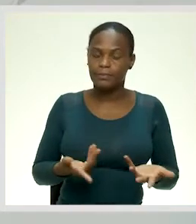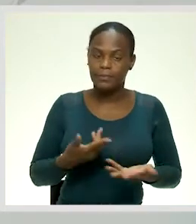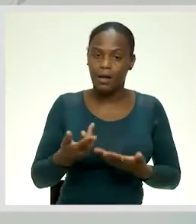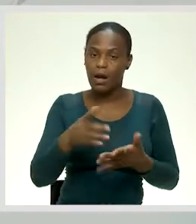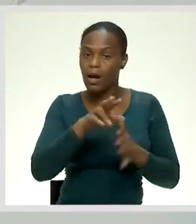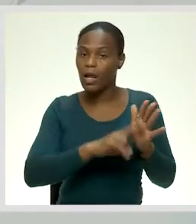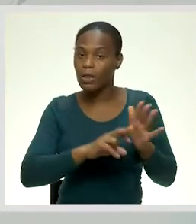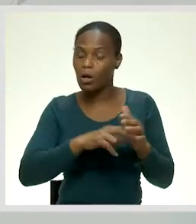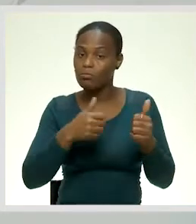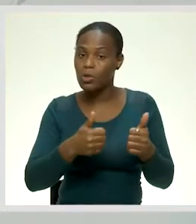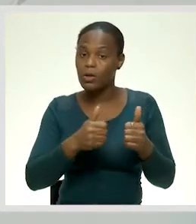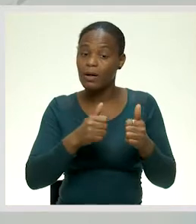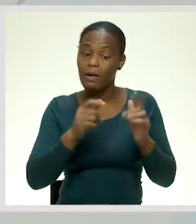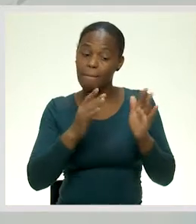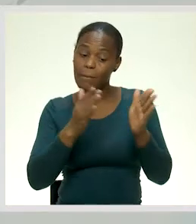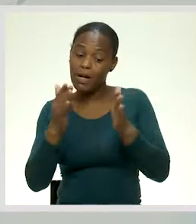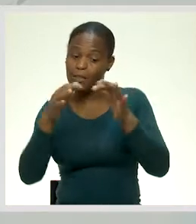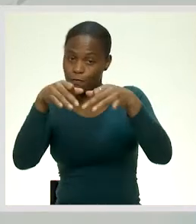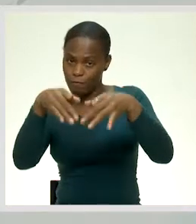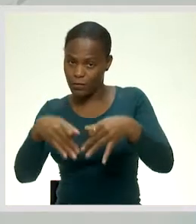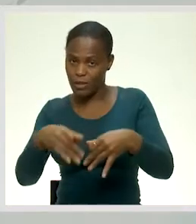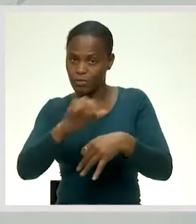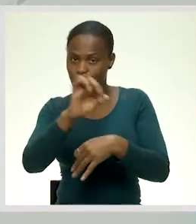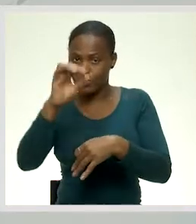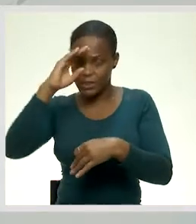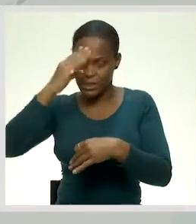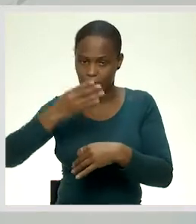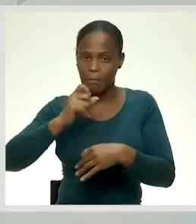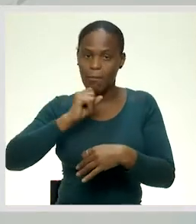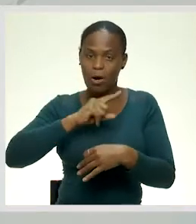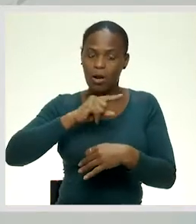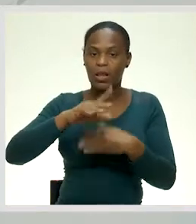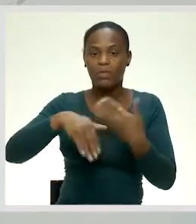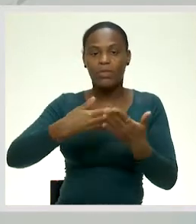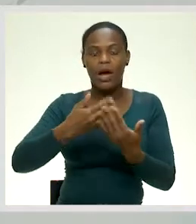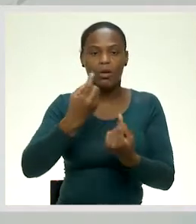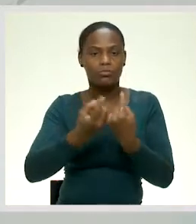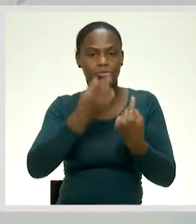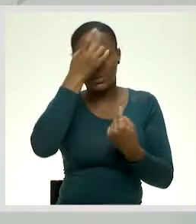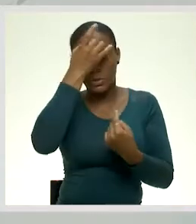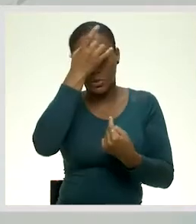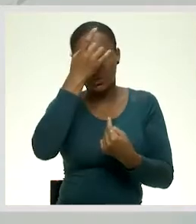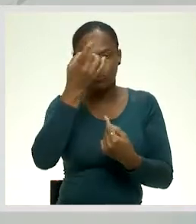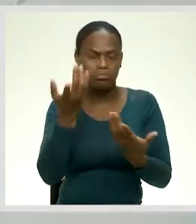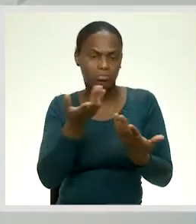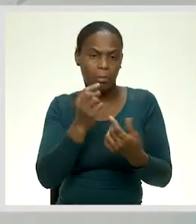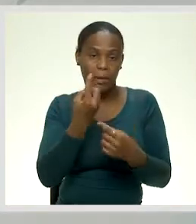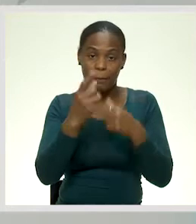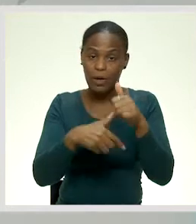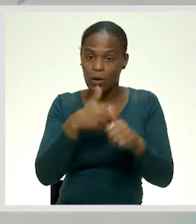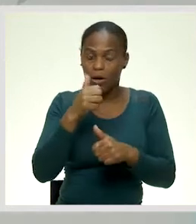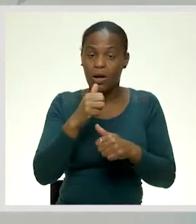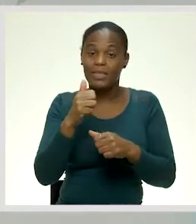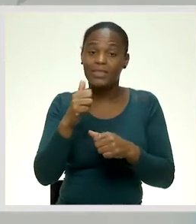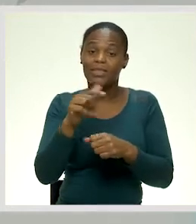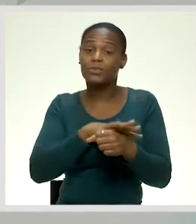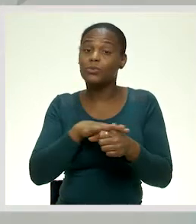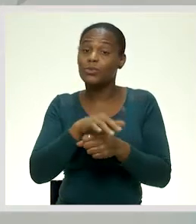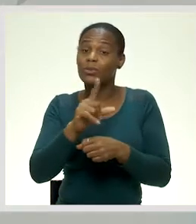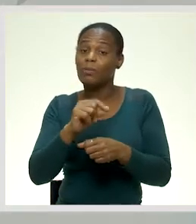na parte final, já sabem, né? Podem também dar algumas opiniões, sugestões para melhoria de situações ou do trabalho